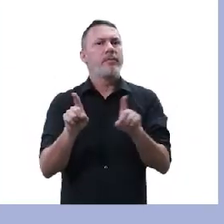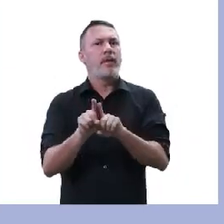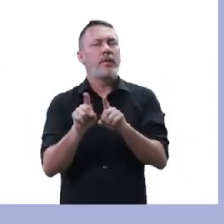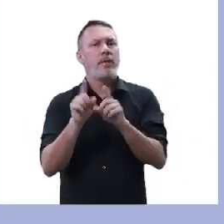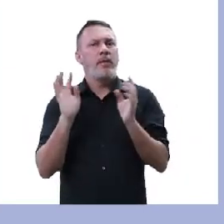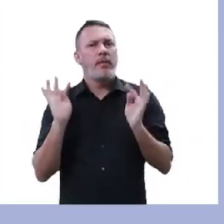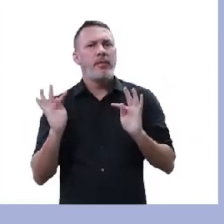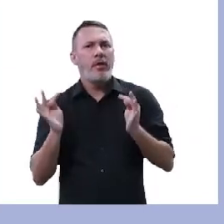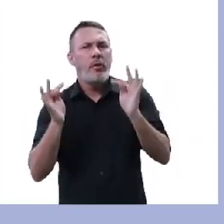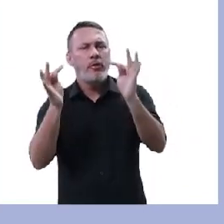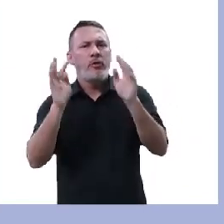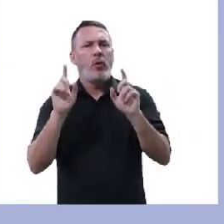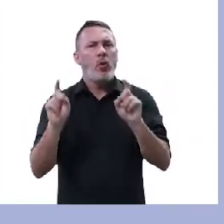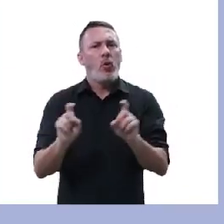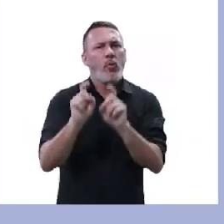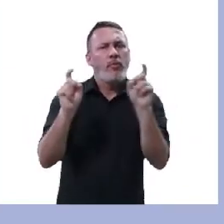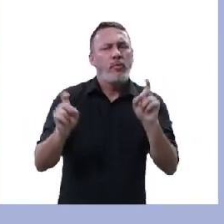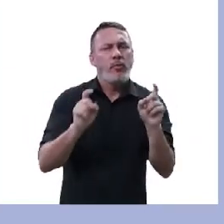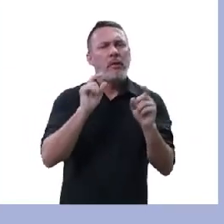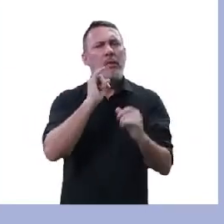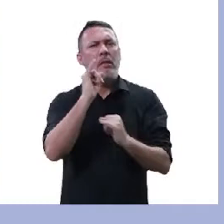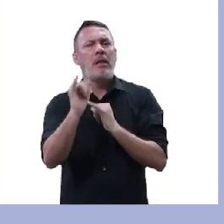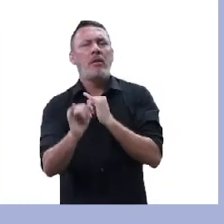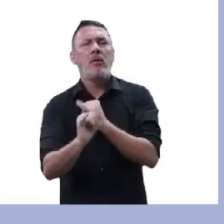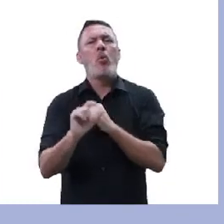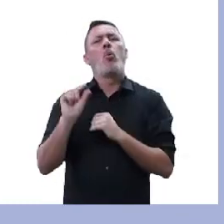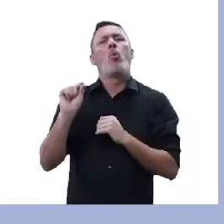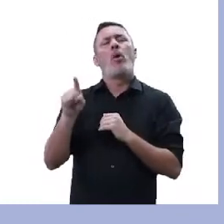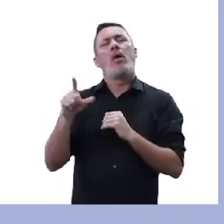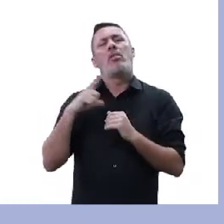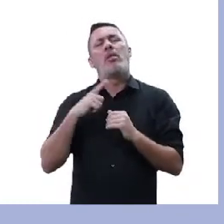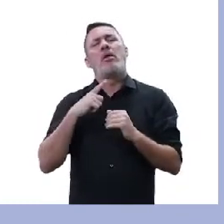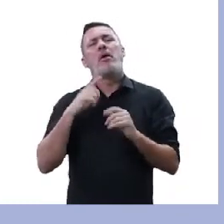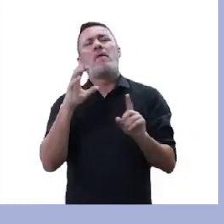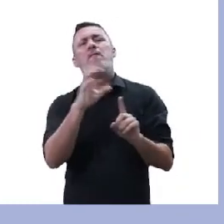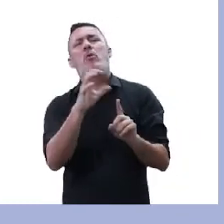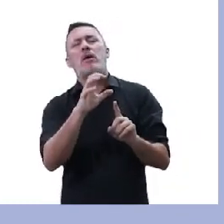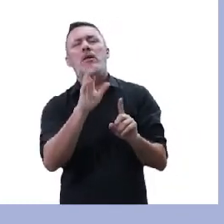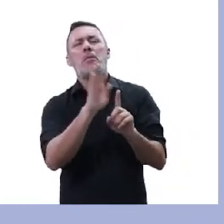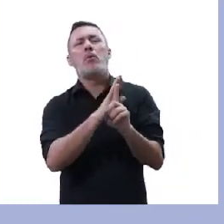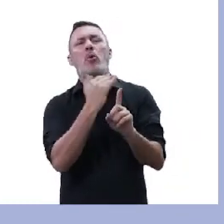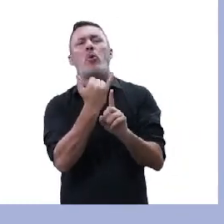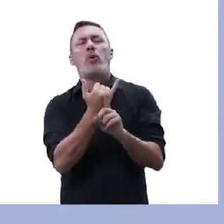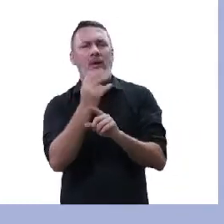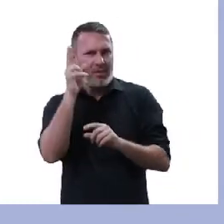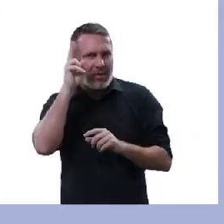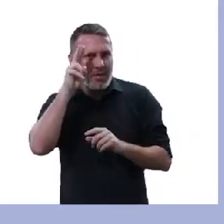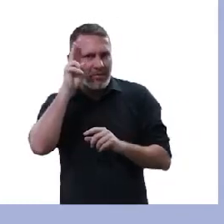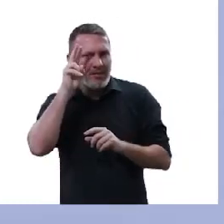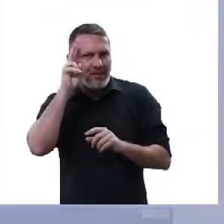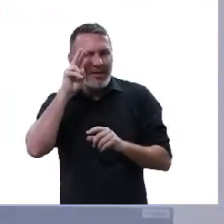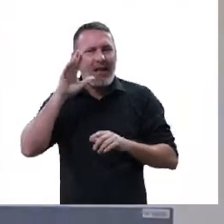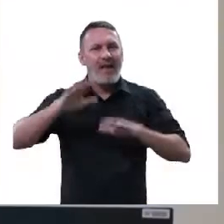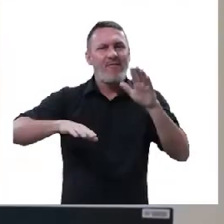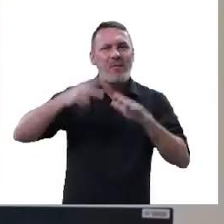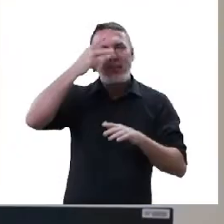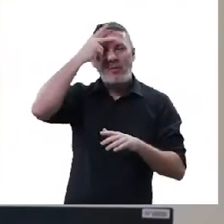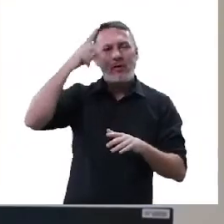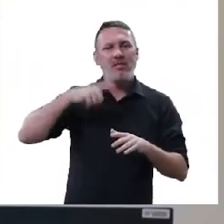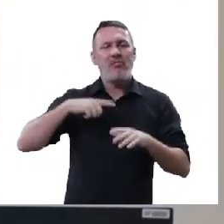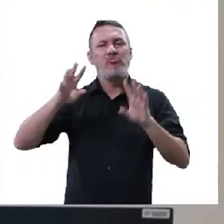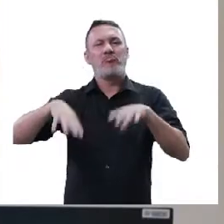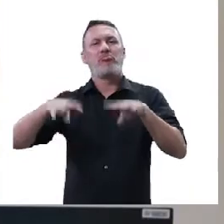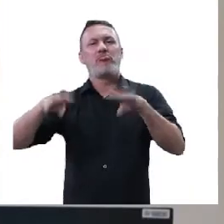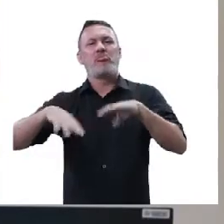a tecnologia digital, tecnologias digitais, o que elas têm de influência no bullying, lembra? Falamos sobre isso aí, o que as pessoas às